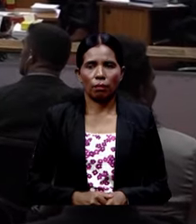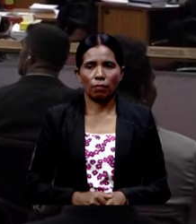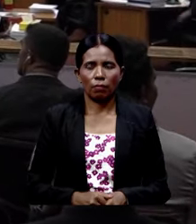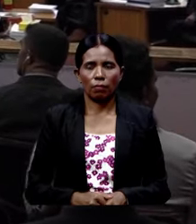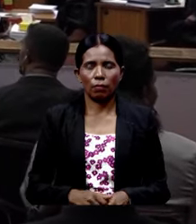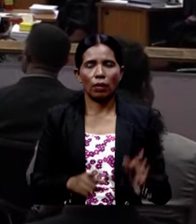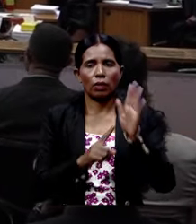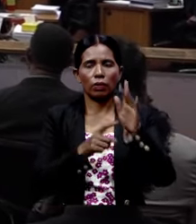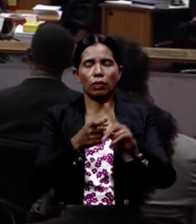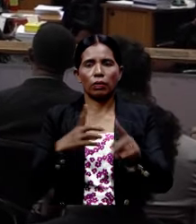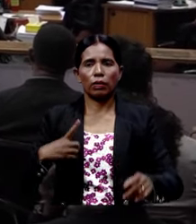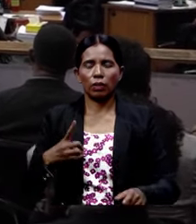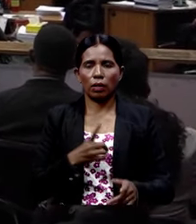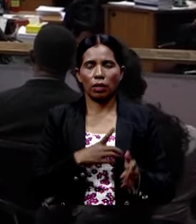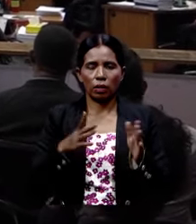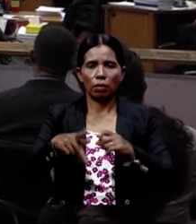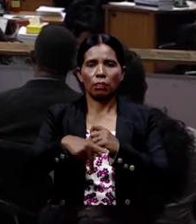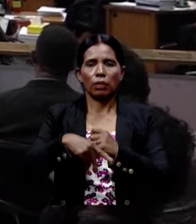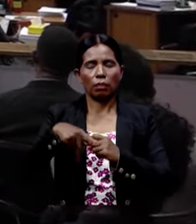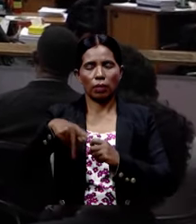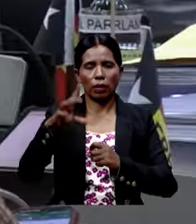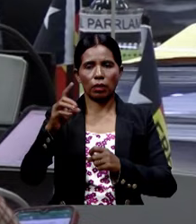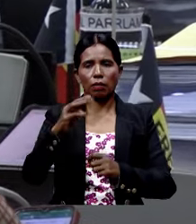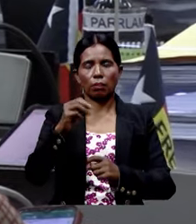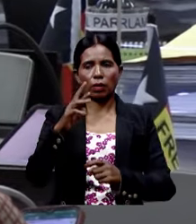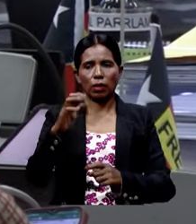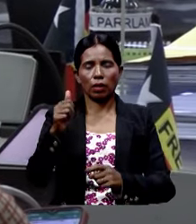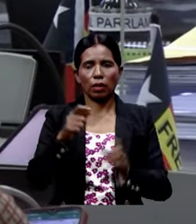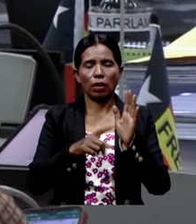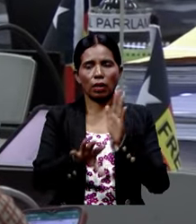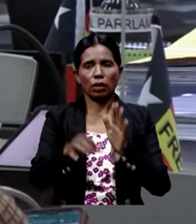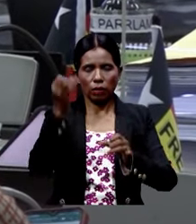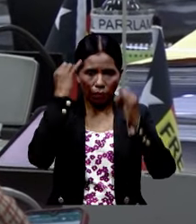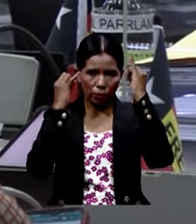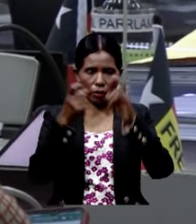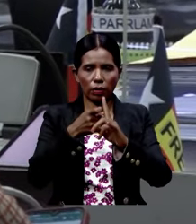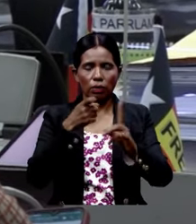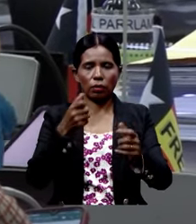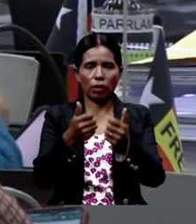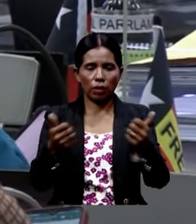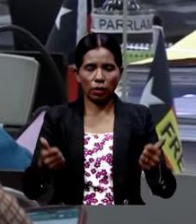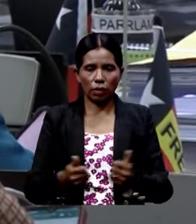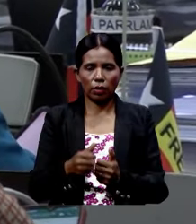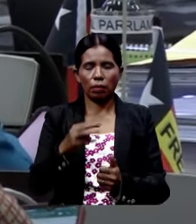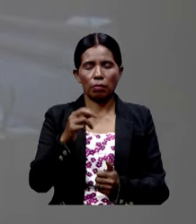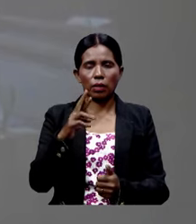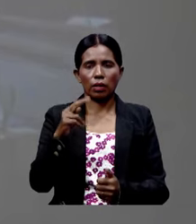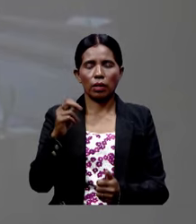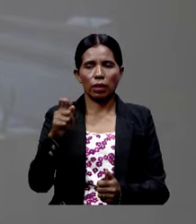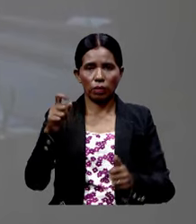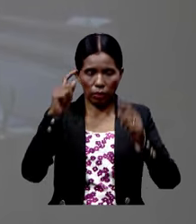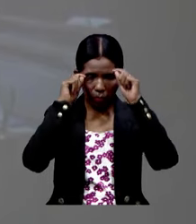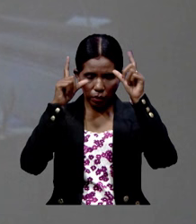Questão é a Rússia, deputada bancada PD, Maria Tereza Guzmão. A fim de informação, Rússia, Associação Marinheiro Timor-Leste,